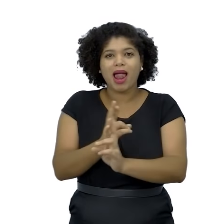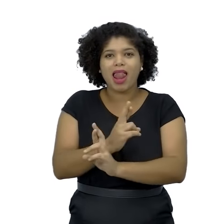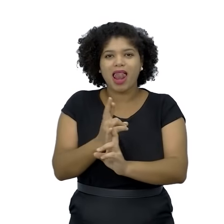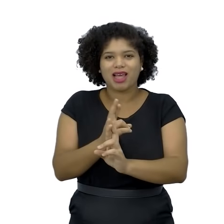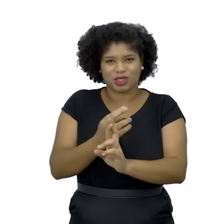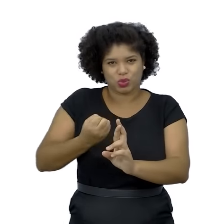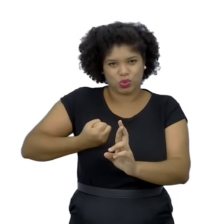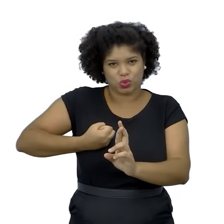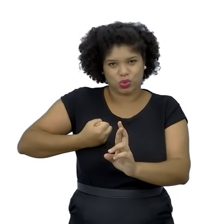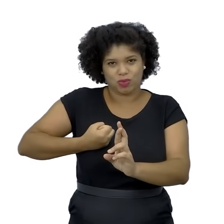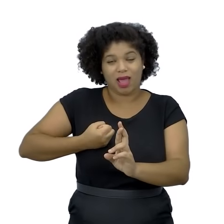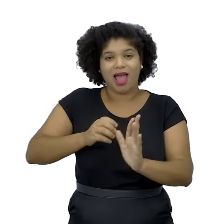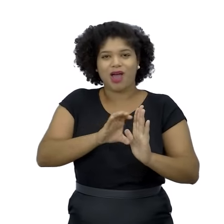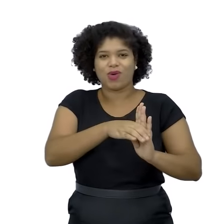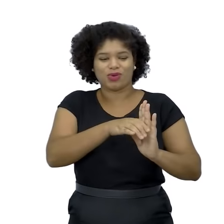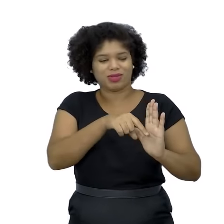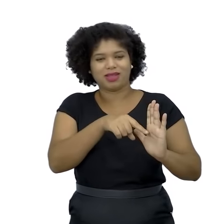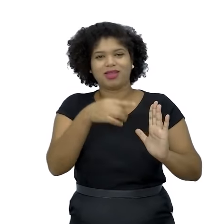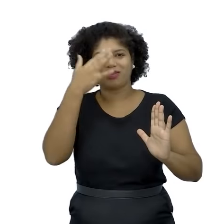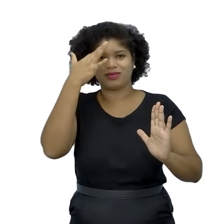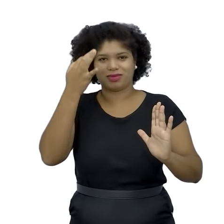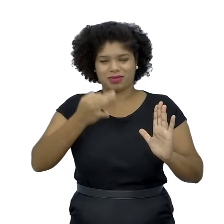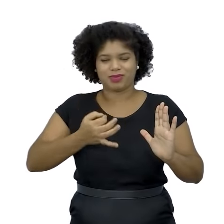conceito de número.